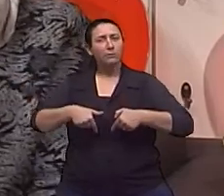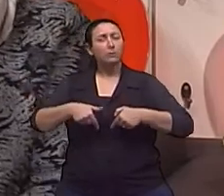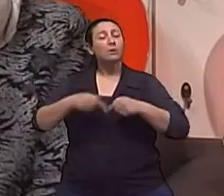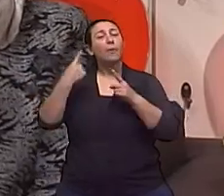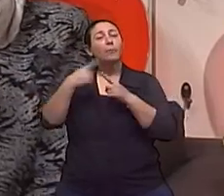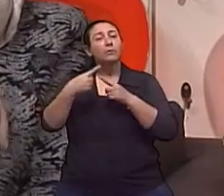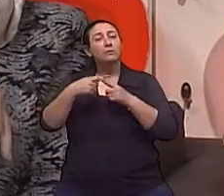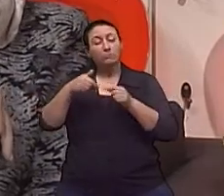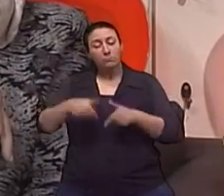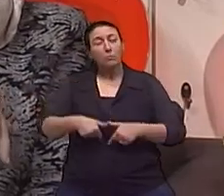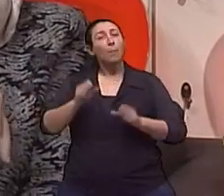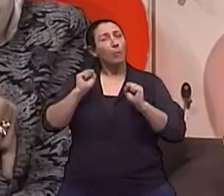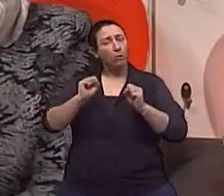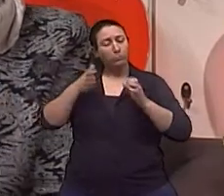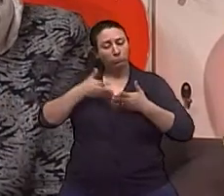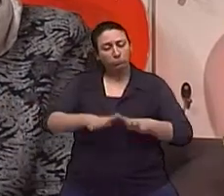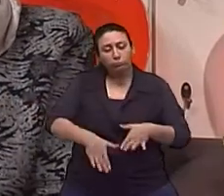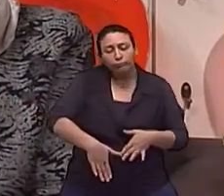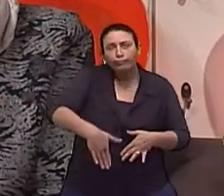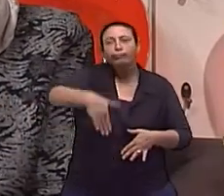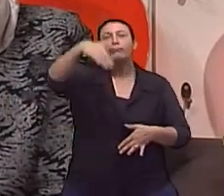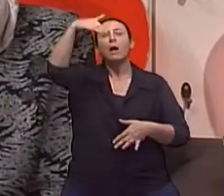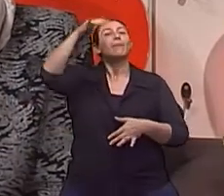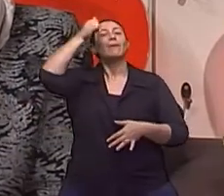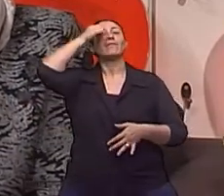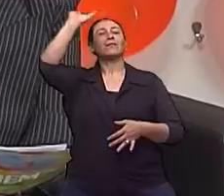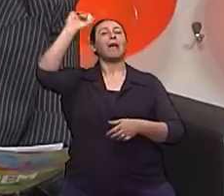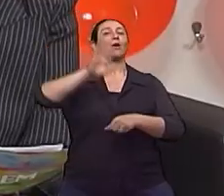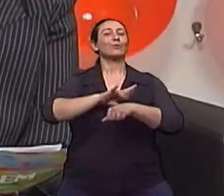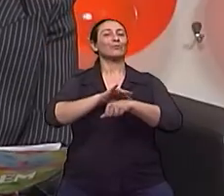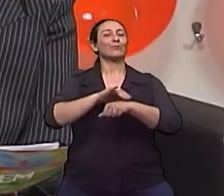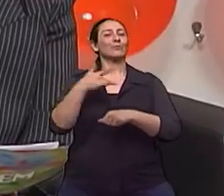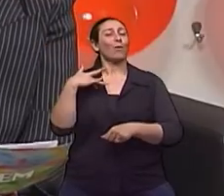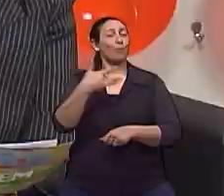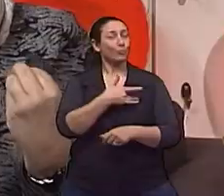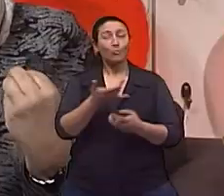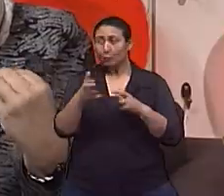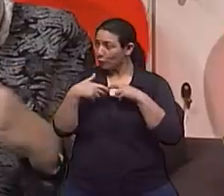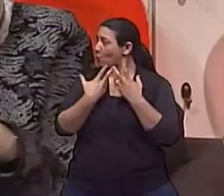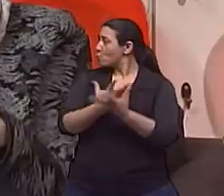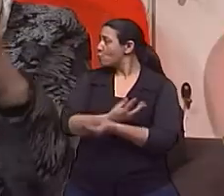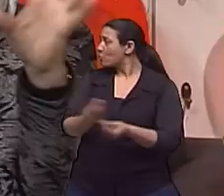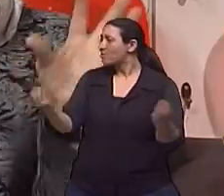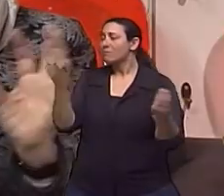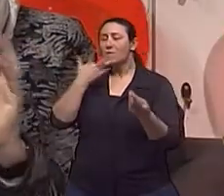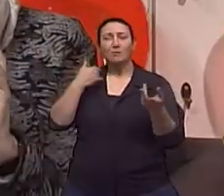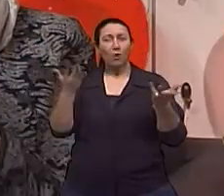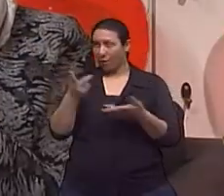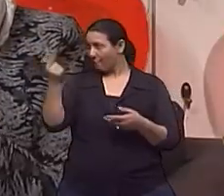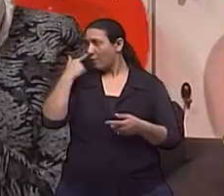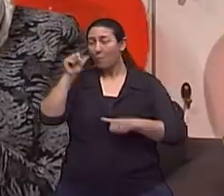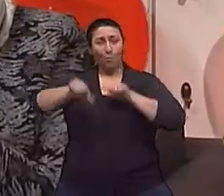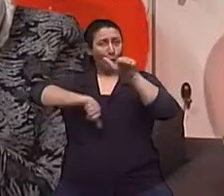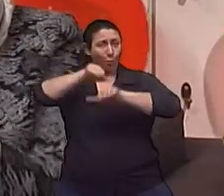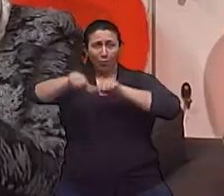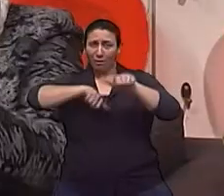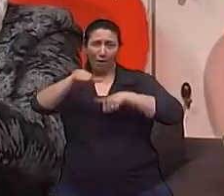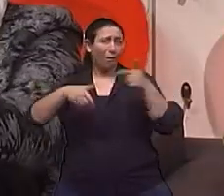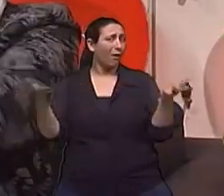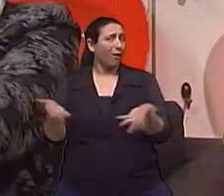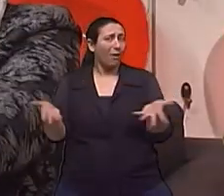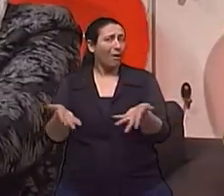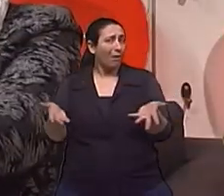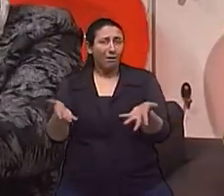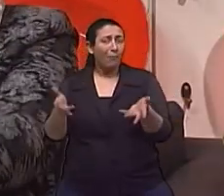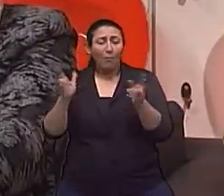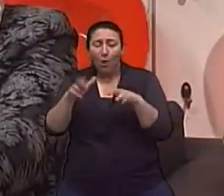idade mas ela é tratada antes ou seja a prevenção é feita antes então você vê como tudo está mudando em função